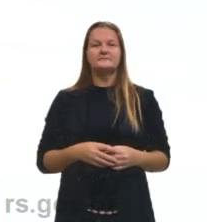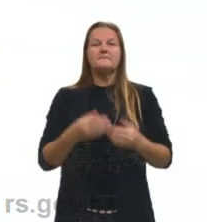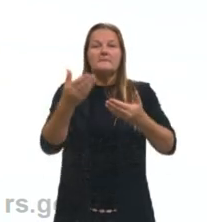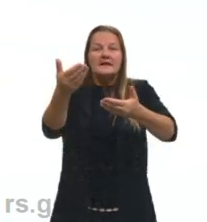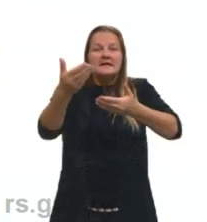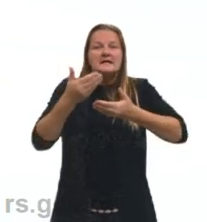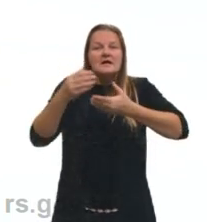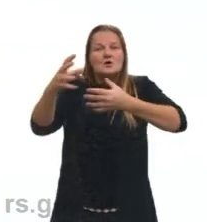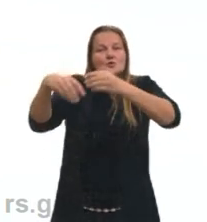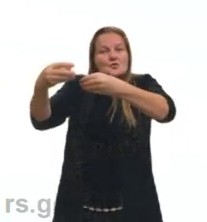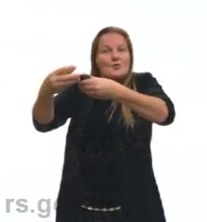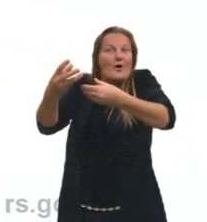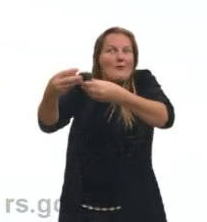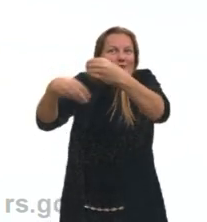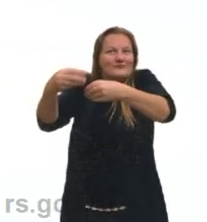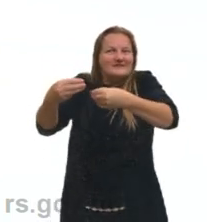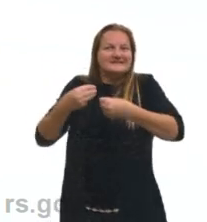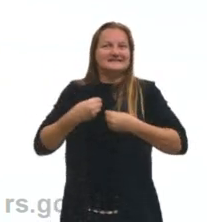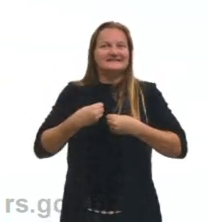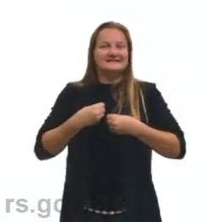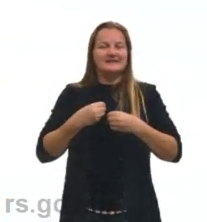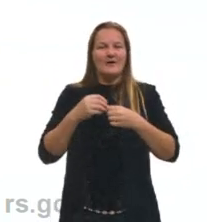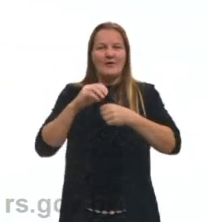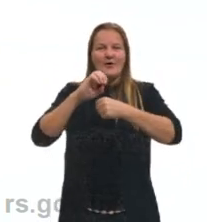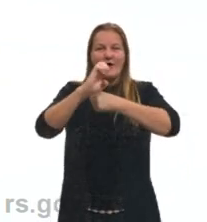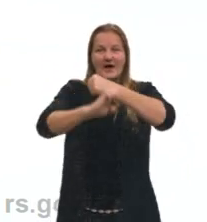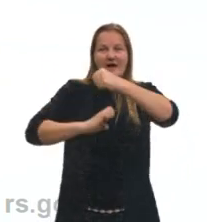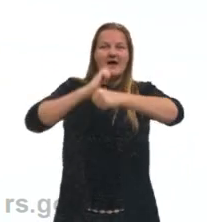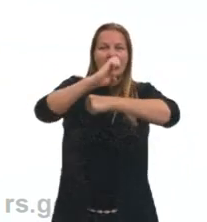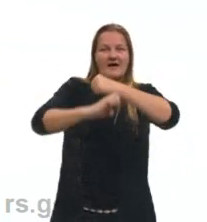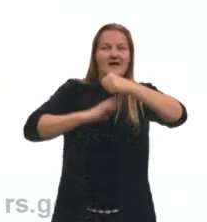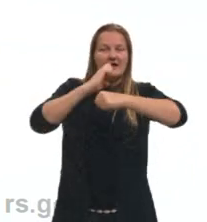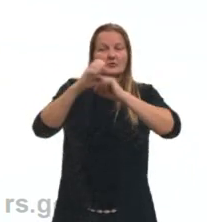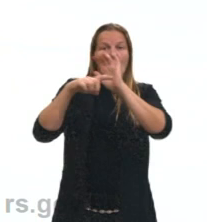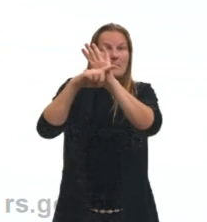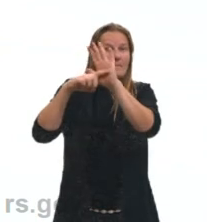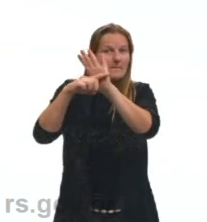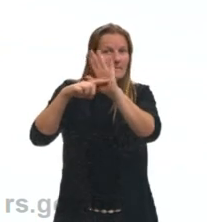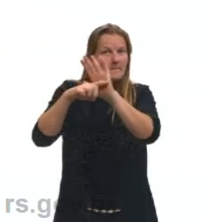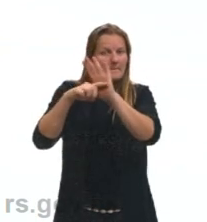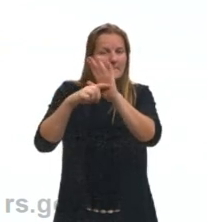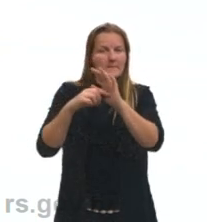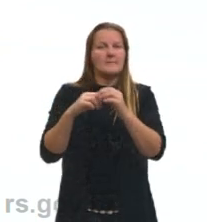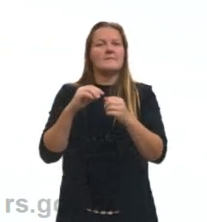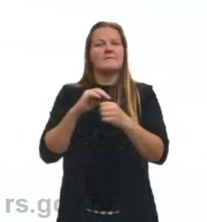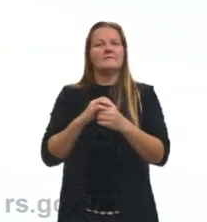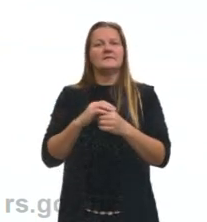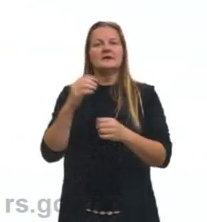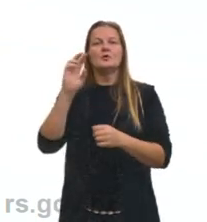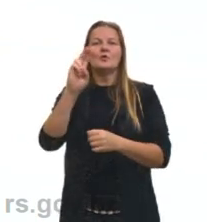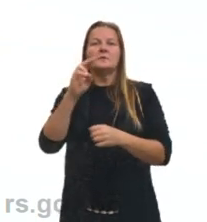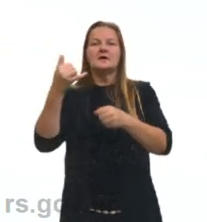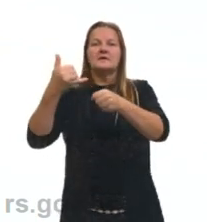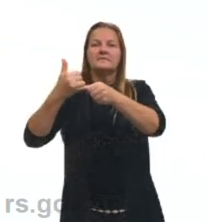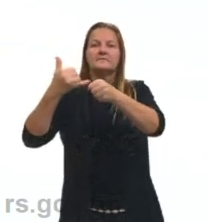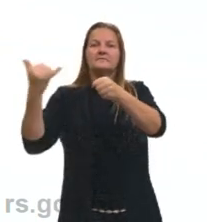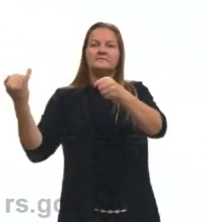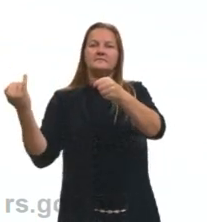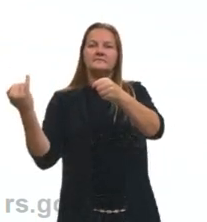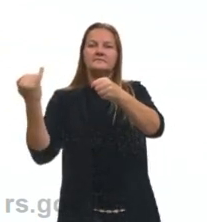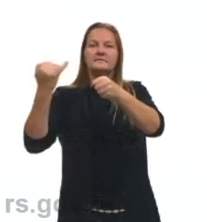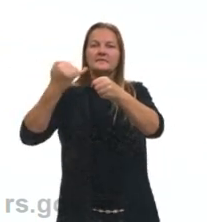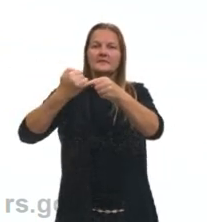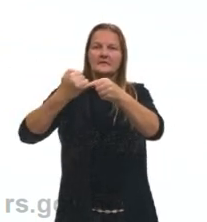esses átomos eles ficam com a carga elétrica negativa o e formam cânions tá